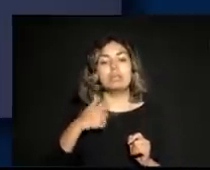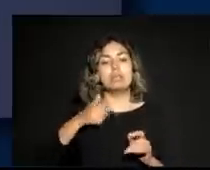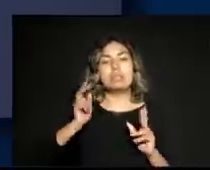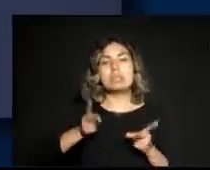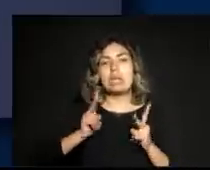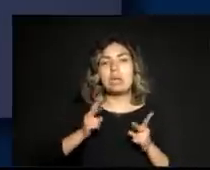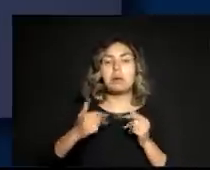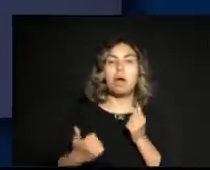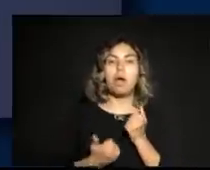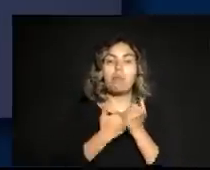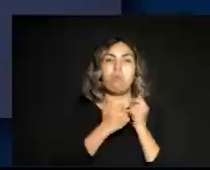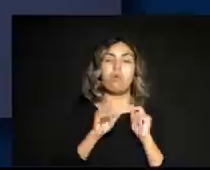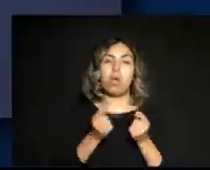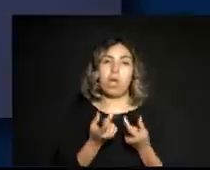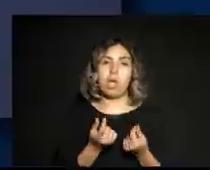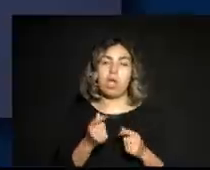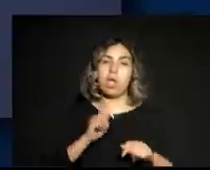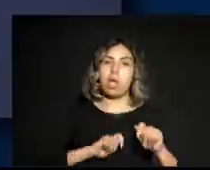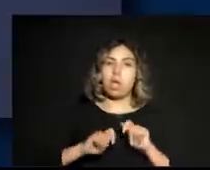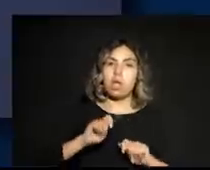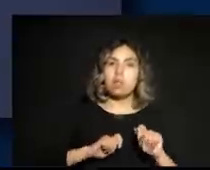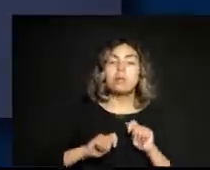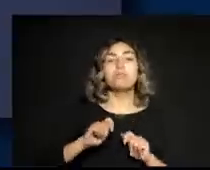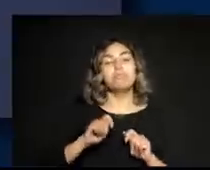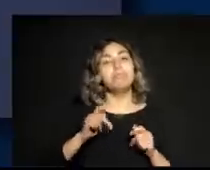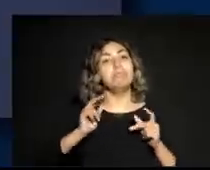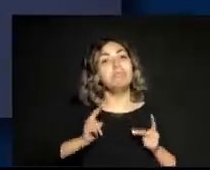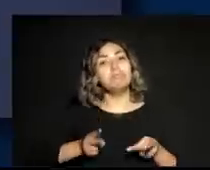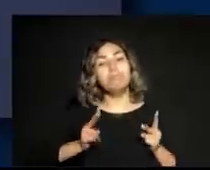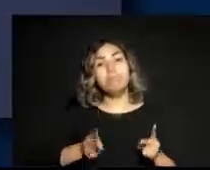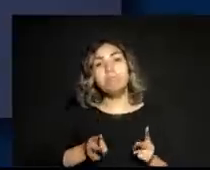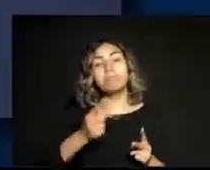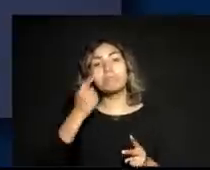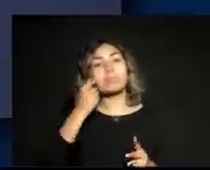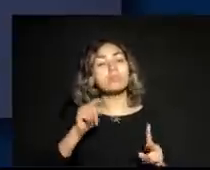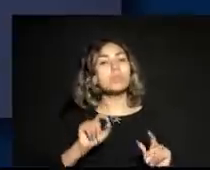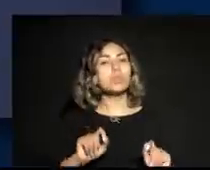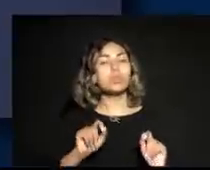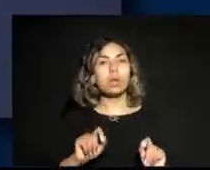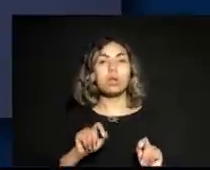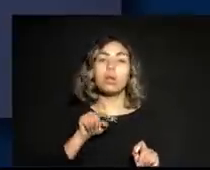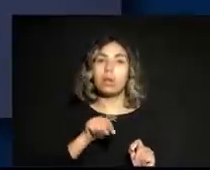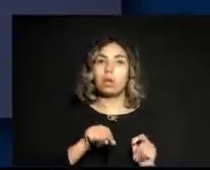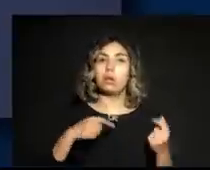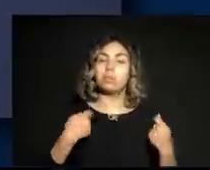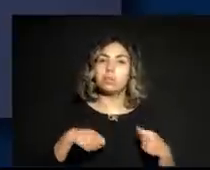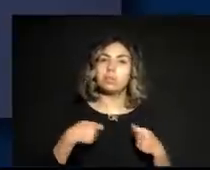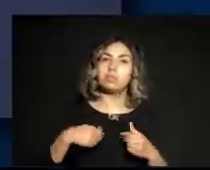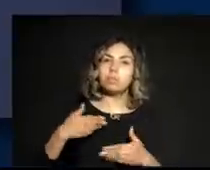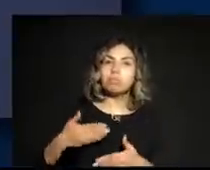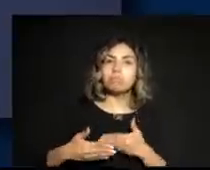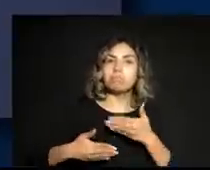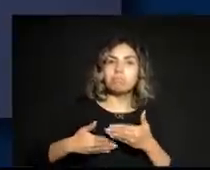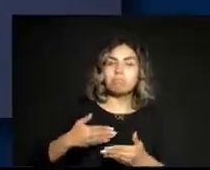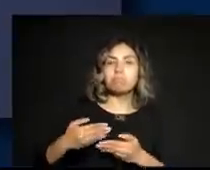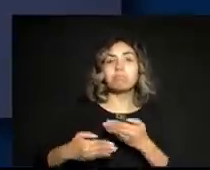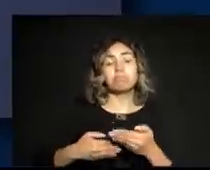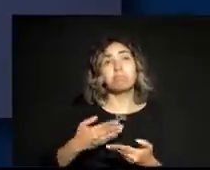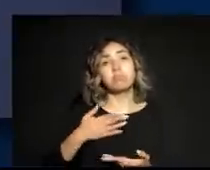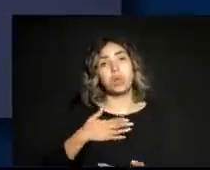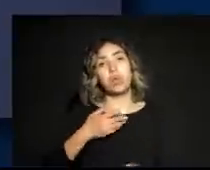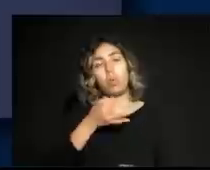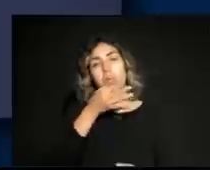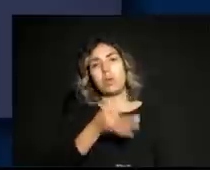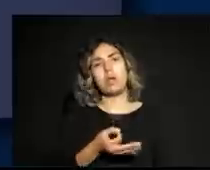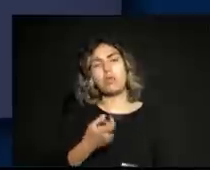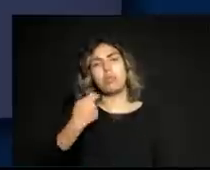sempre foi um defensor hoje e sempre vê neles um passo intermediário mesmo eu